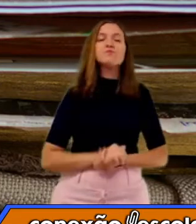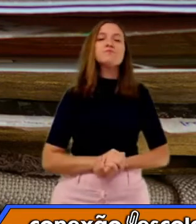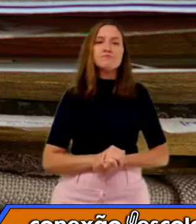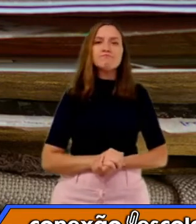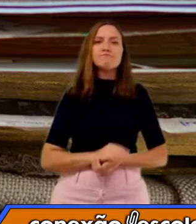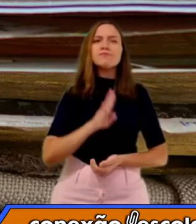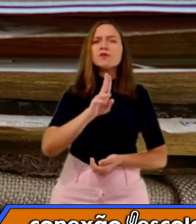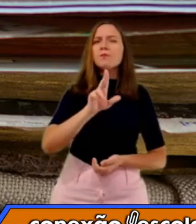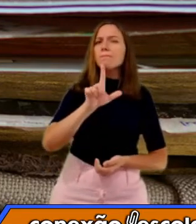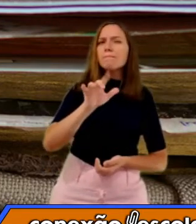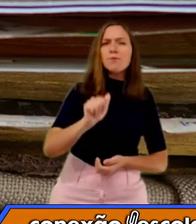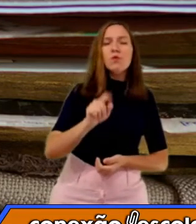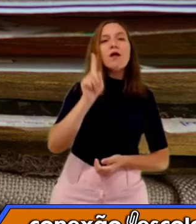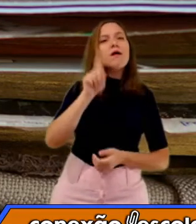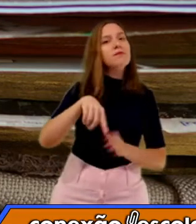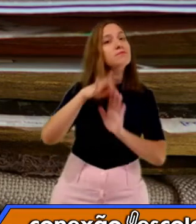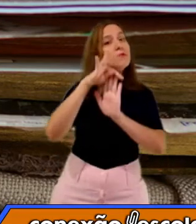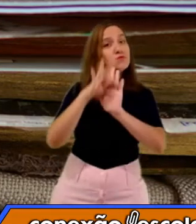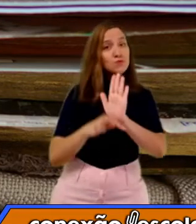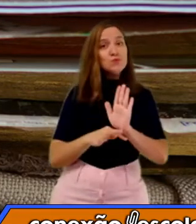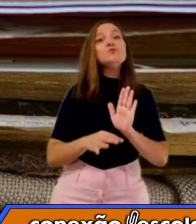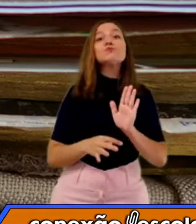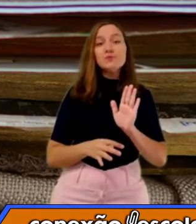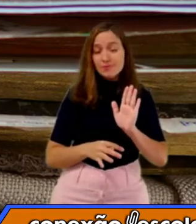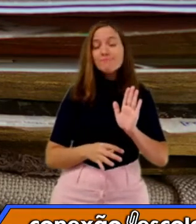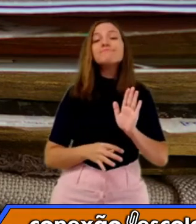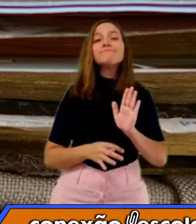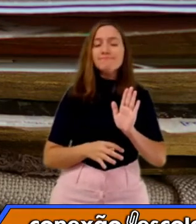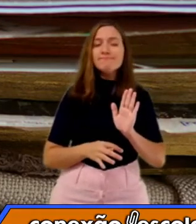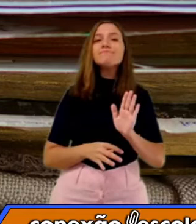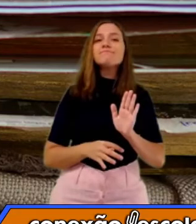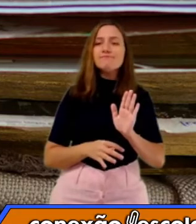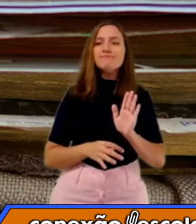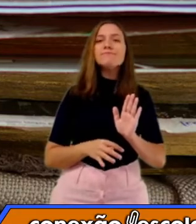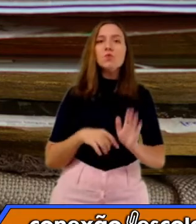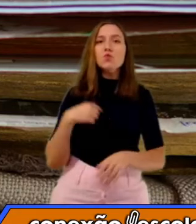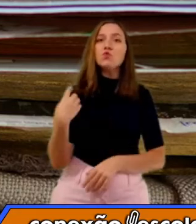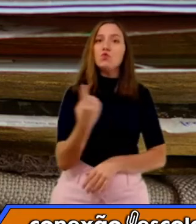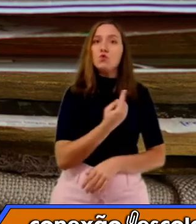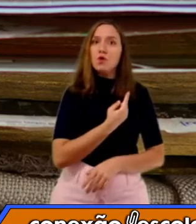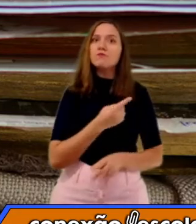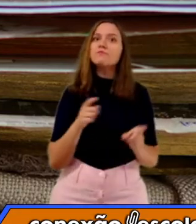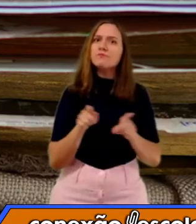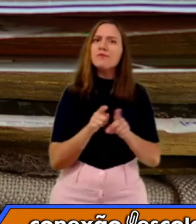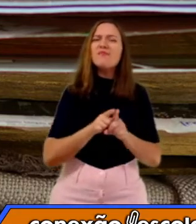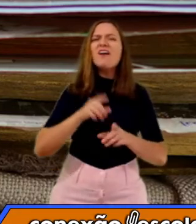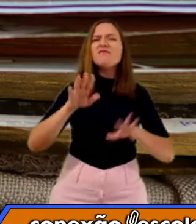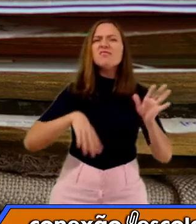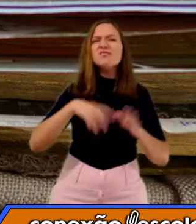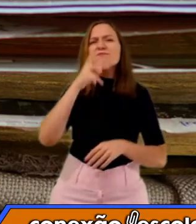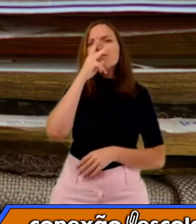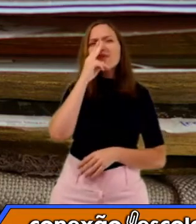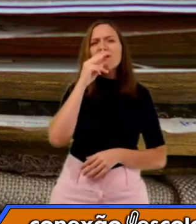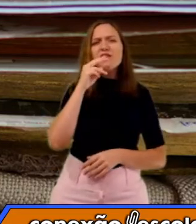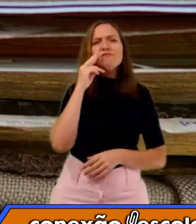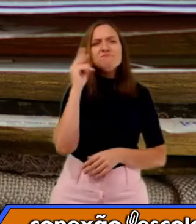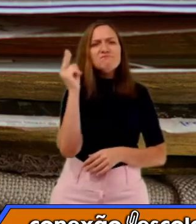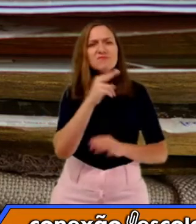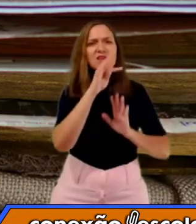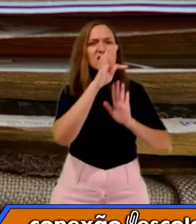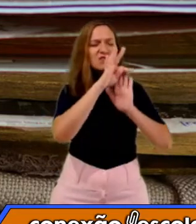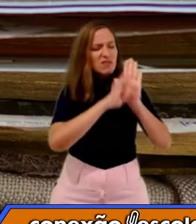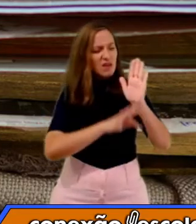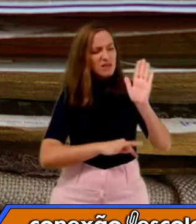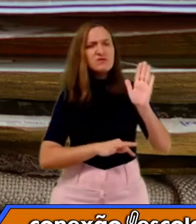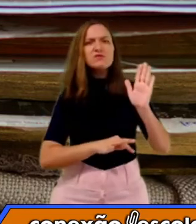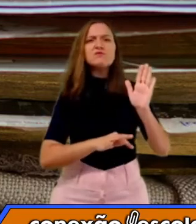bula, ela é um texto. Muitas das vezes, nós não queremos, né, nos